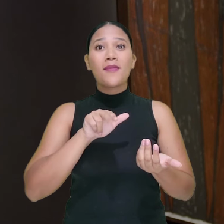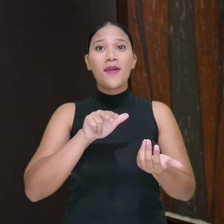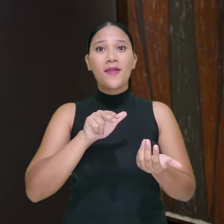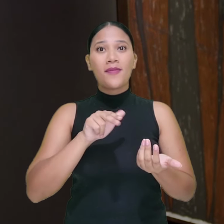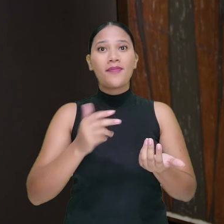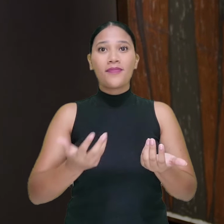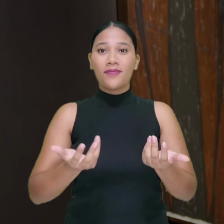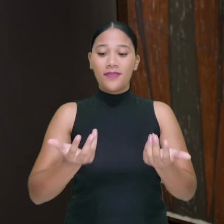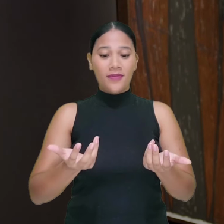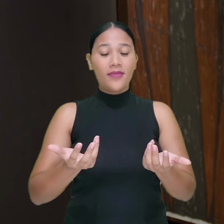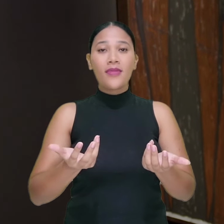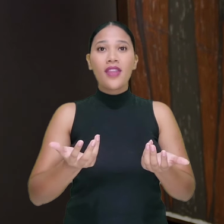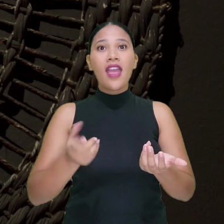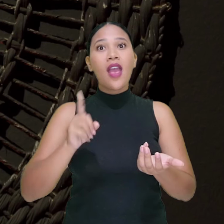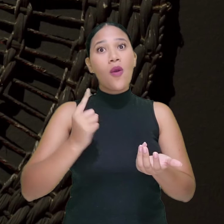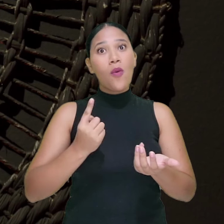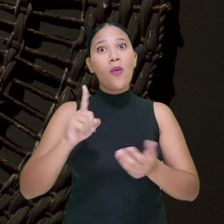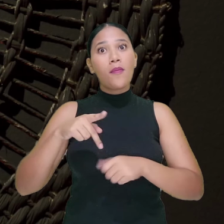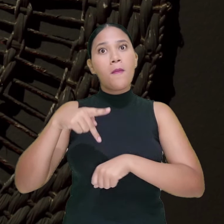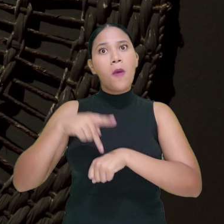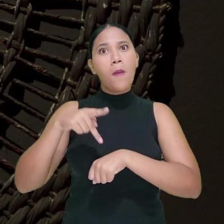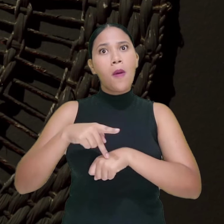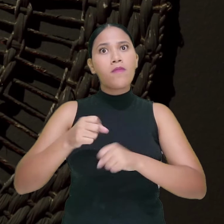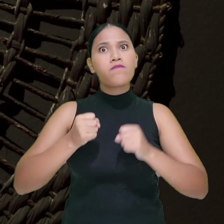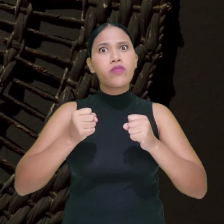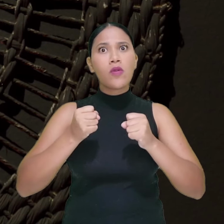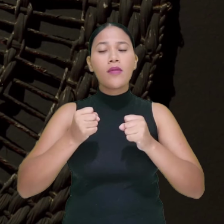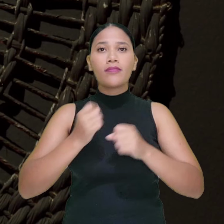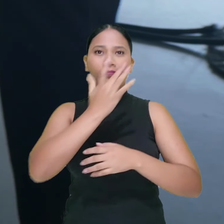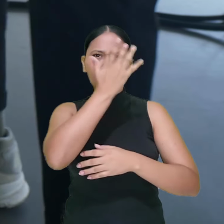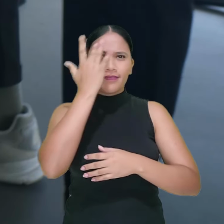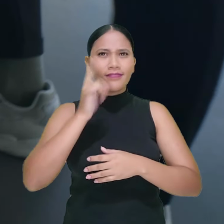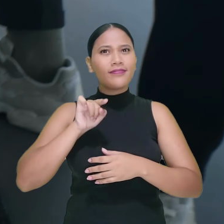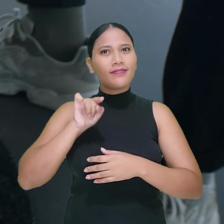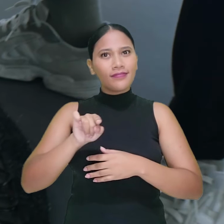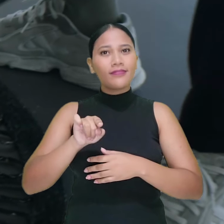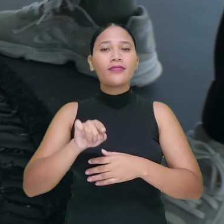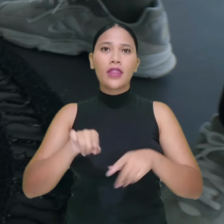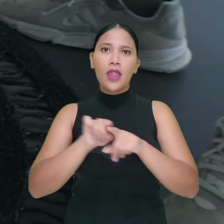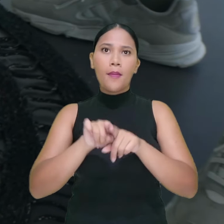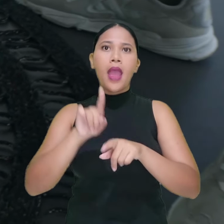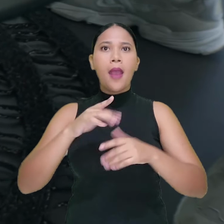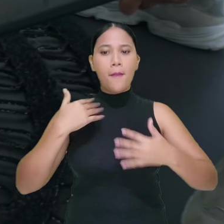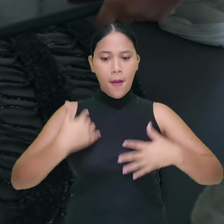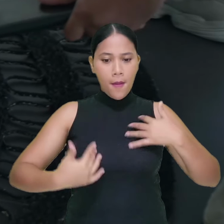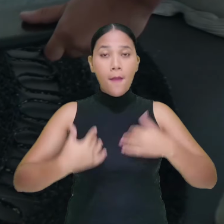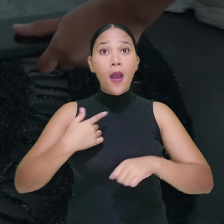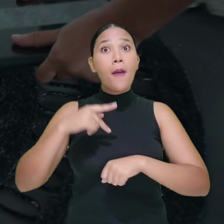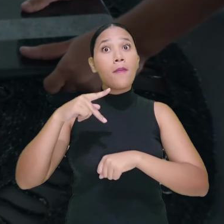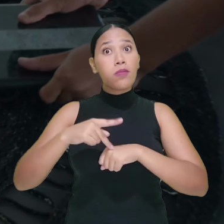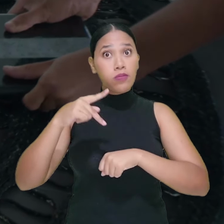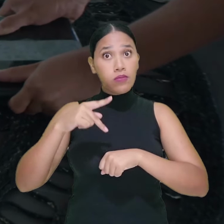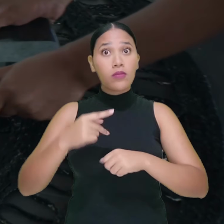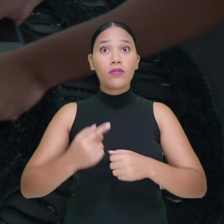irmãos. E Planer é um planeta totalmente rochoso, onde as pessoas de Planer são